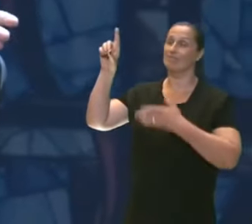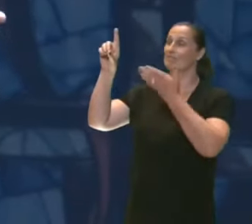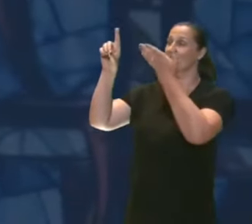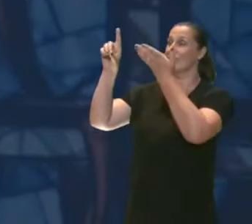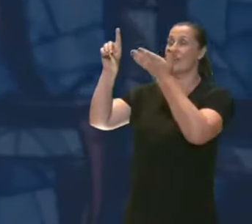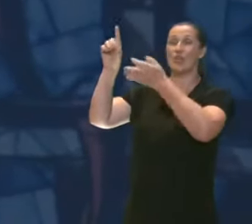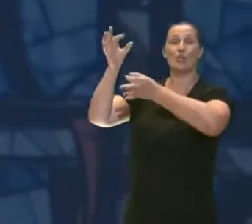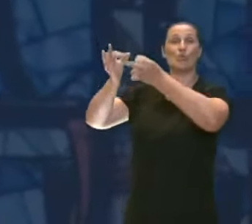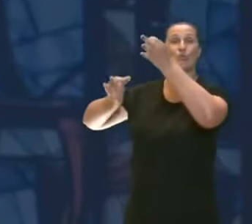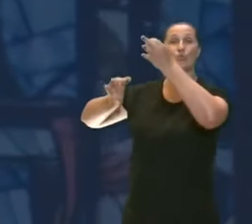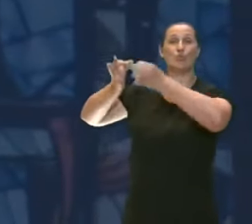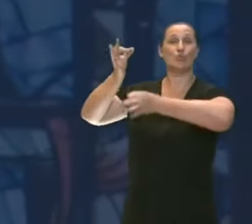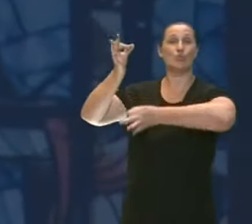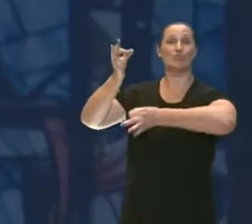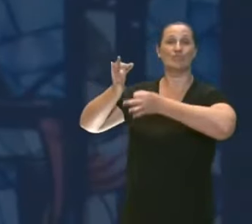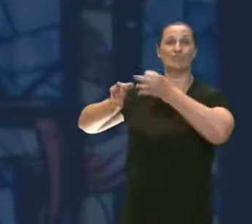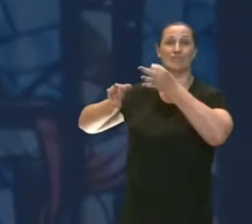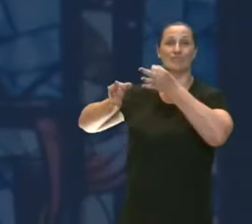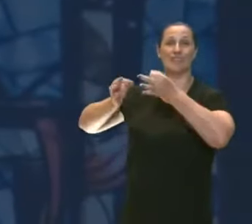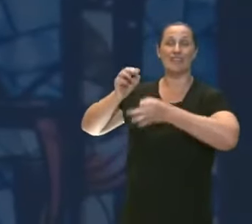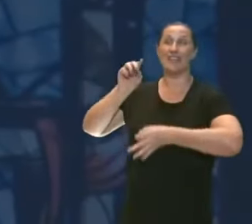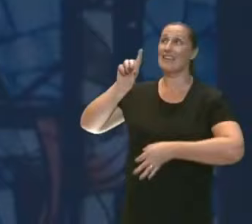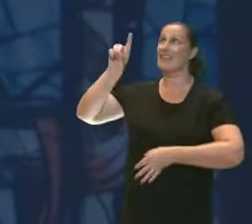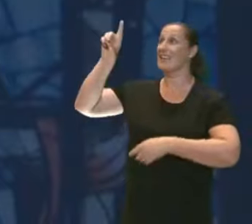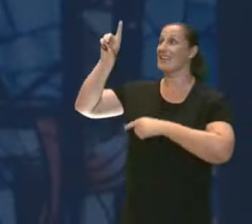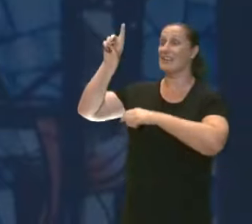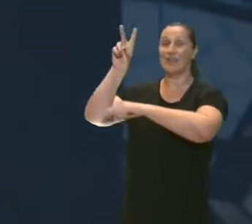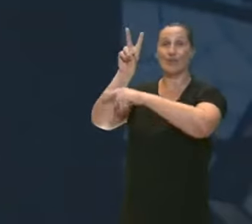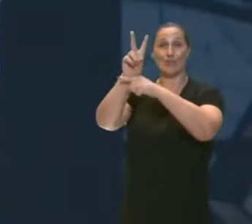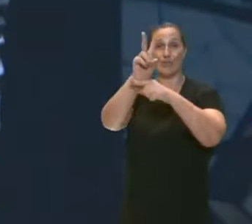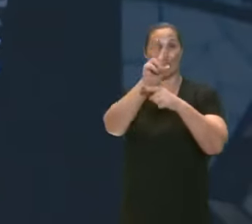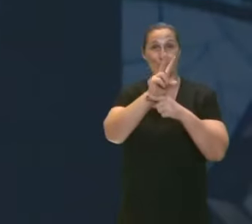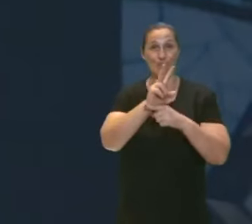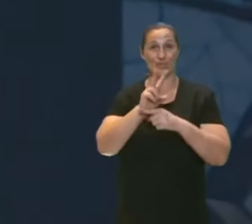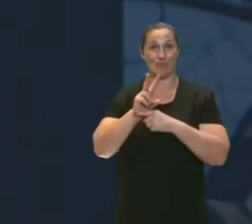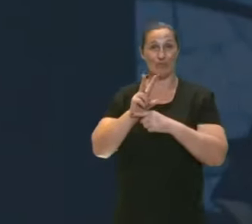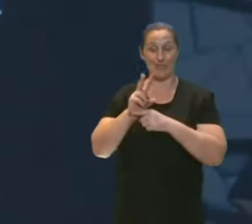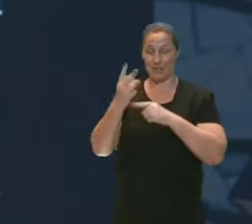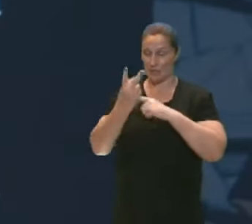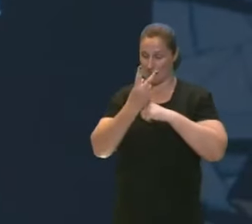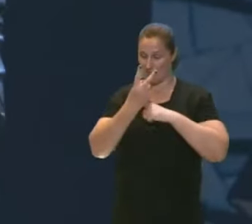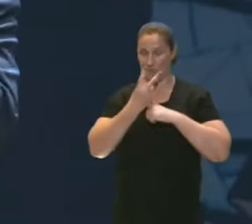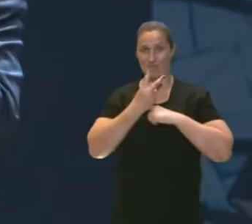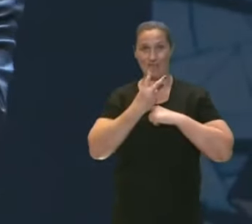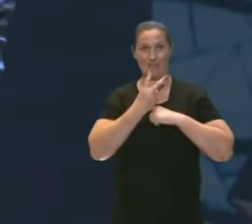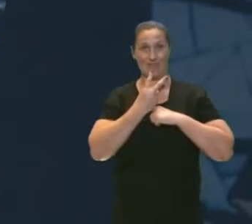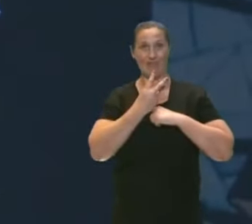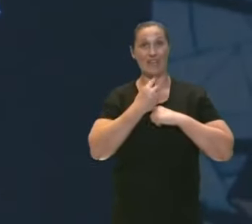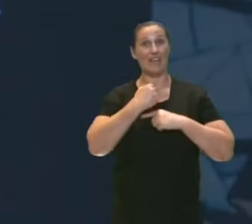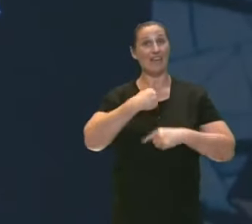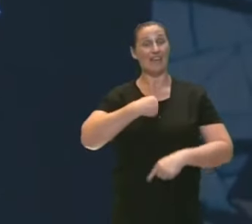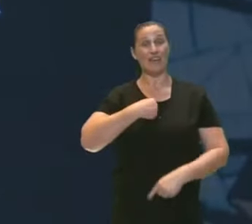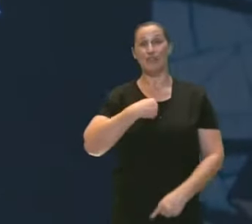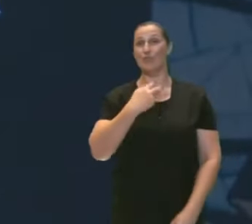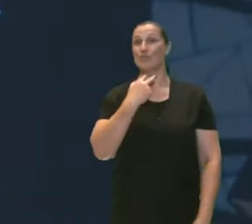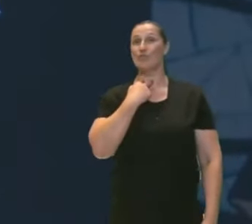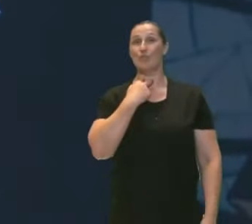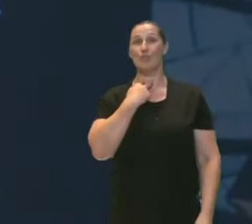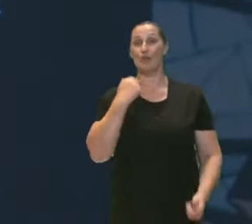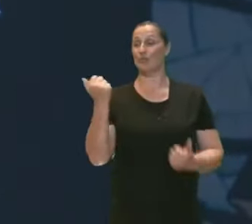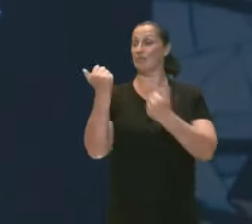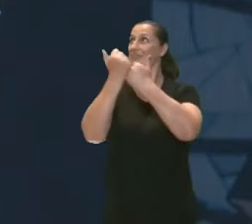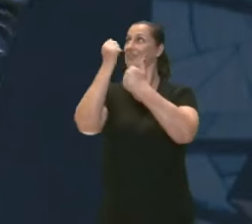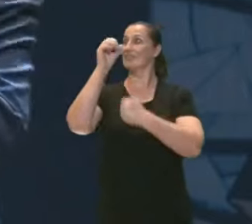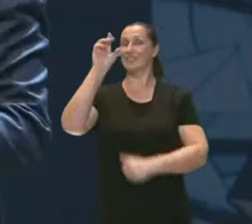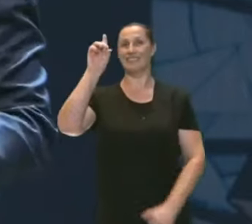justo juiz, Ele cuida de vocês e cuida de mim. Eu não posso me colocar no lugar de